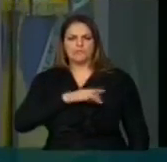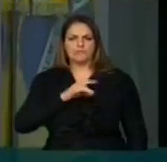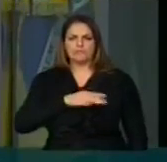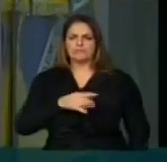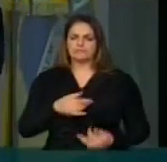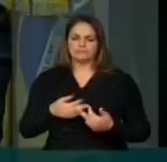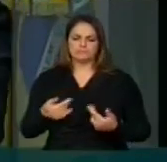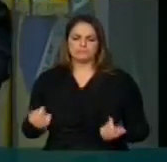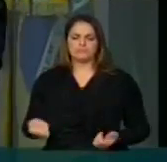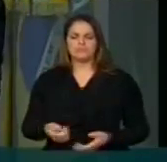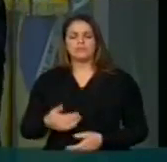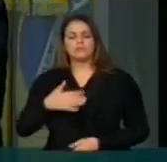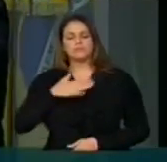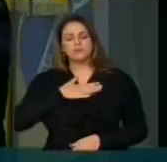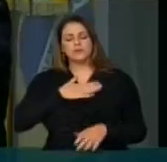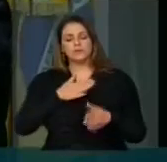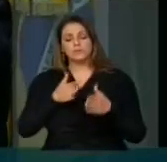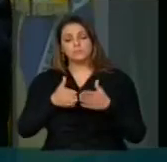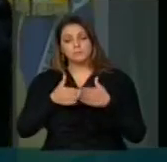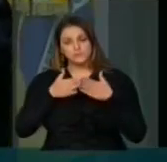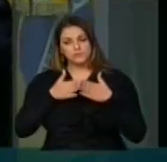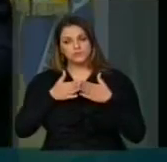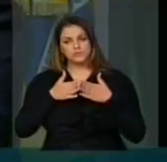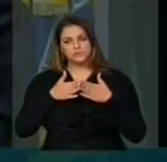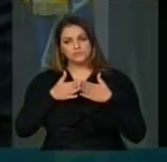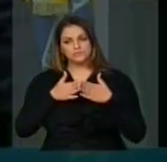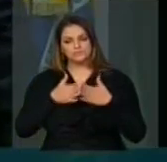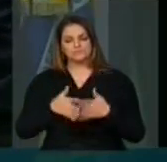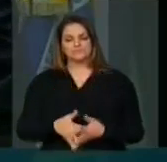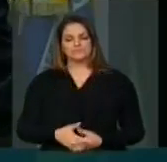é essa a minha defesa e o apelo que eu faço pela manutenção do texto original. Muito obrigado.